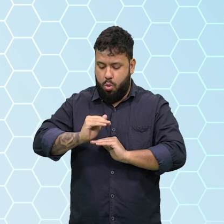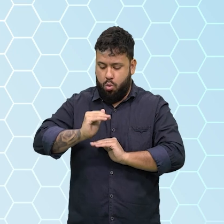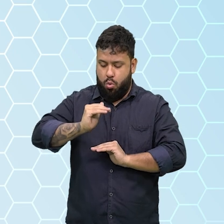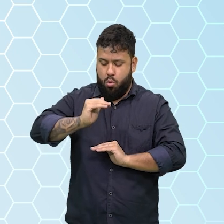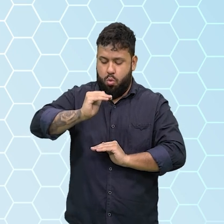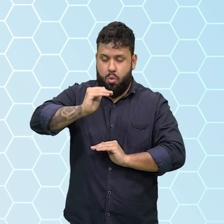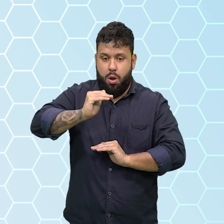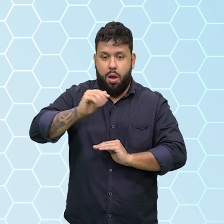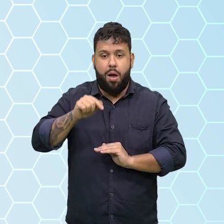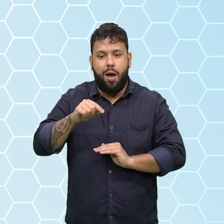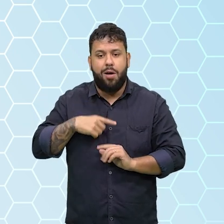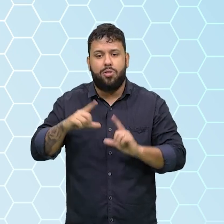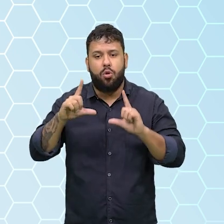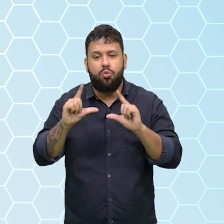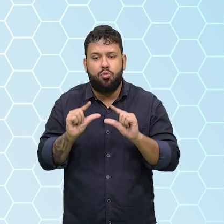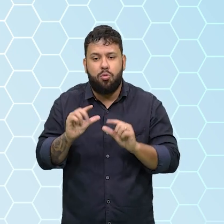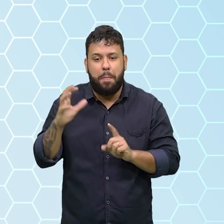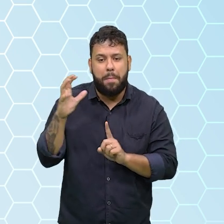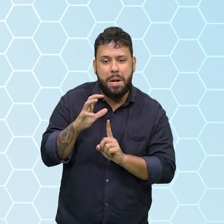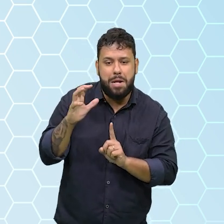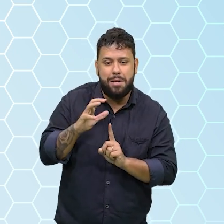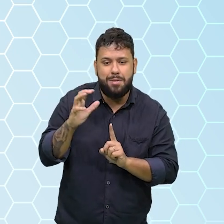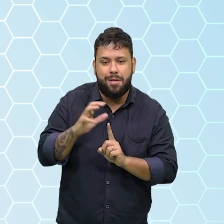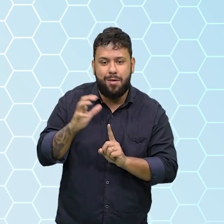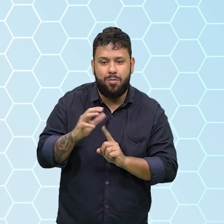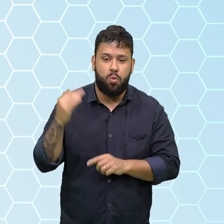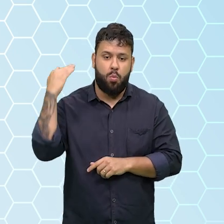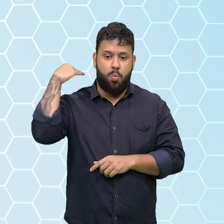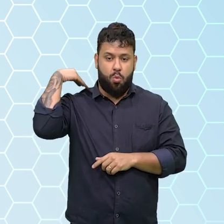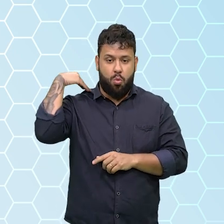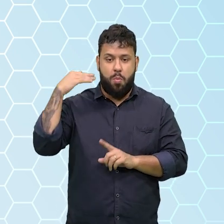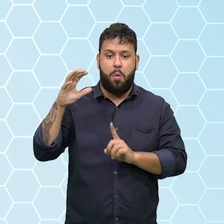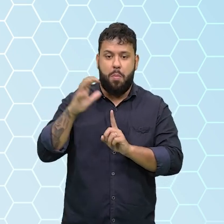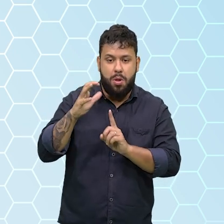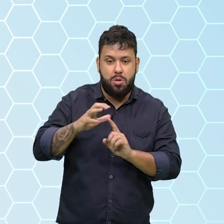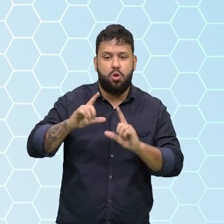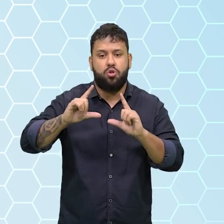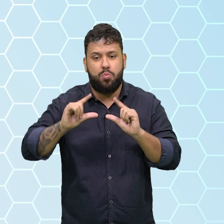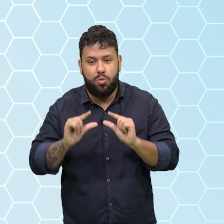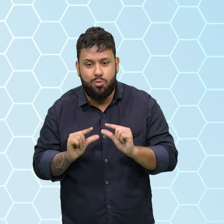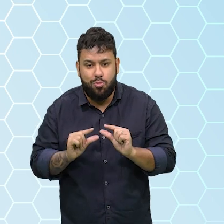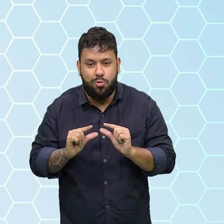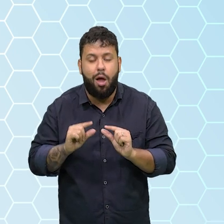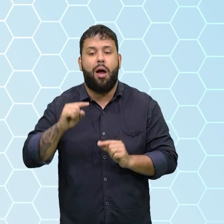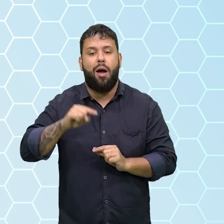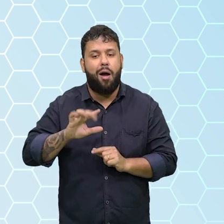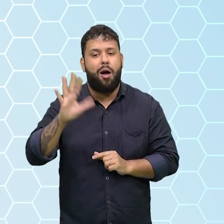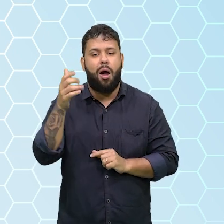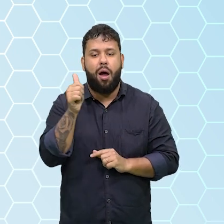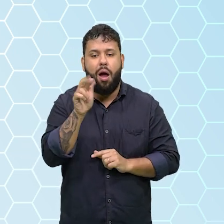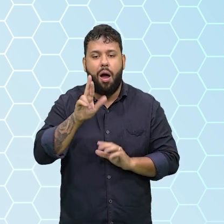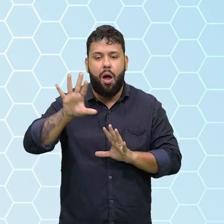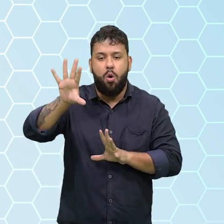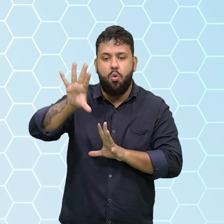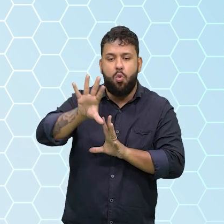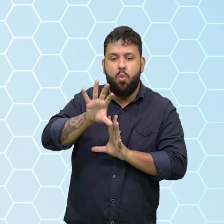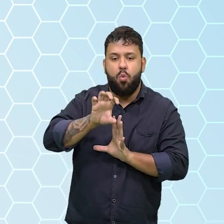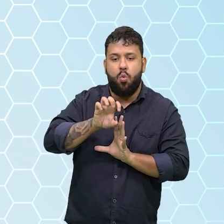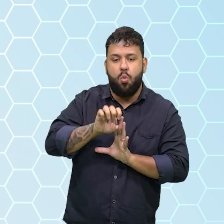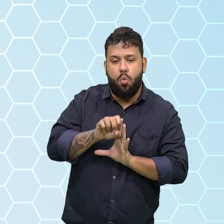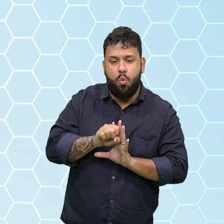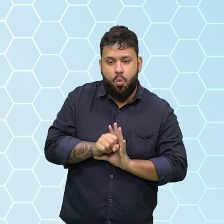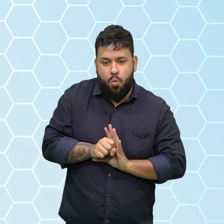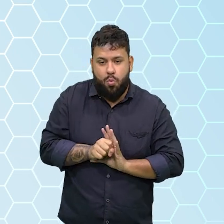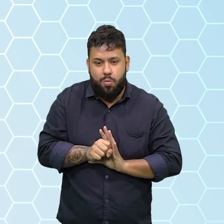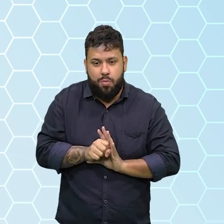a diminuição da pressão. A pressão interna do pulmão diminui, isso força a entrada do ar no pulmão.